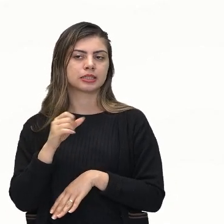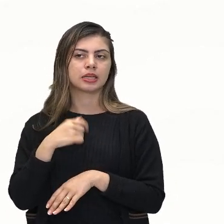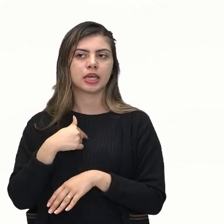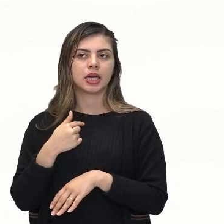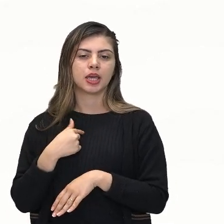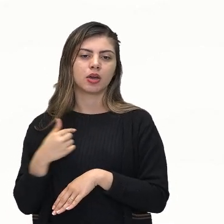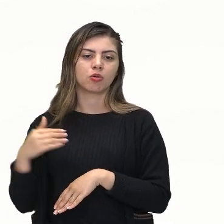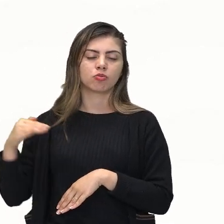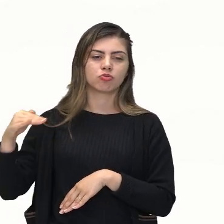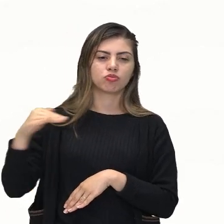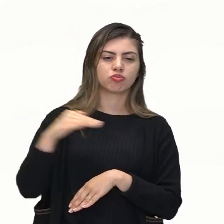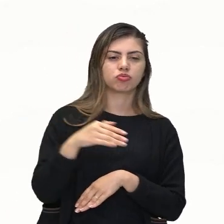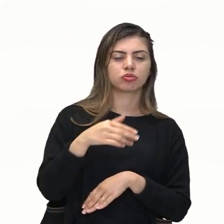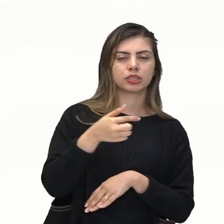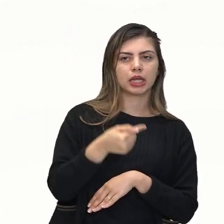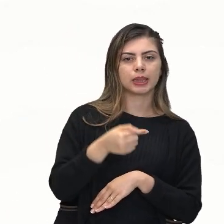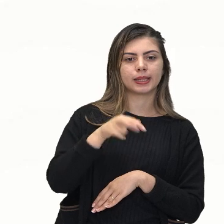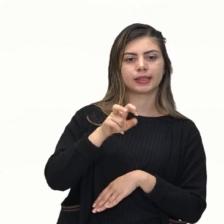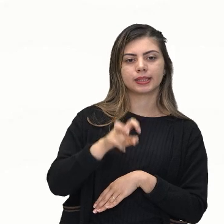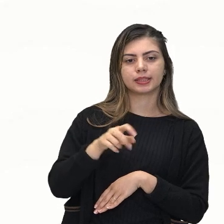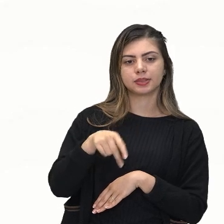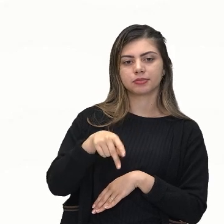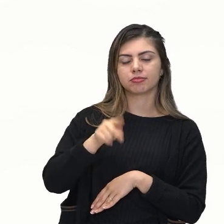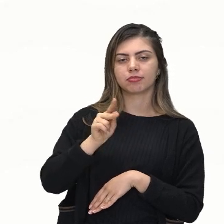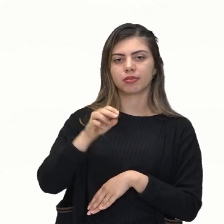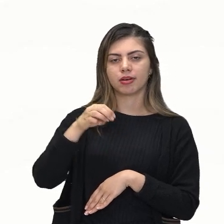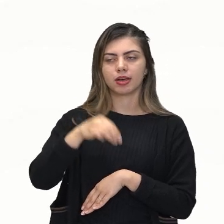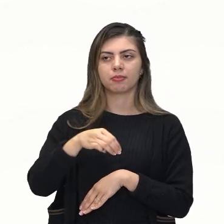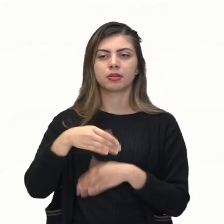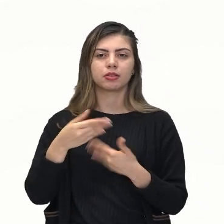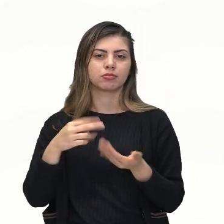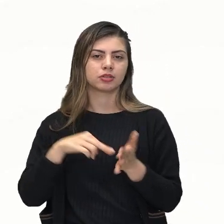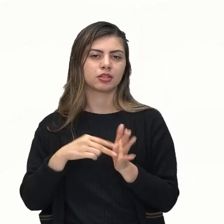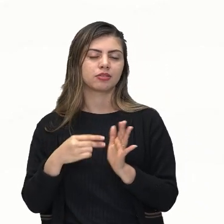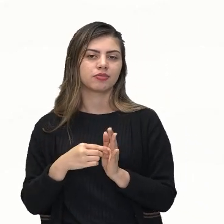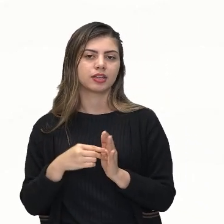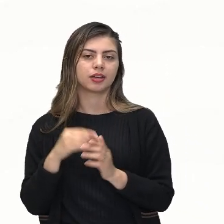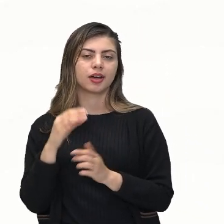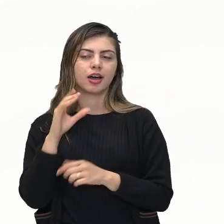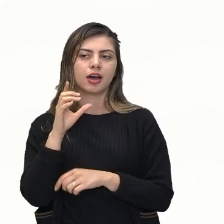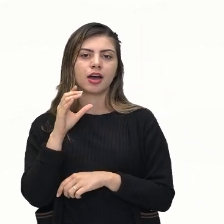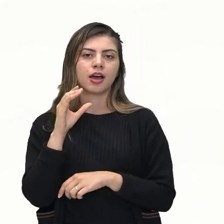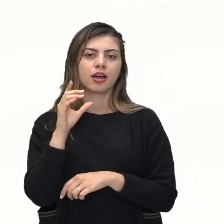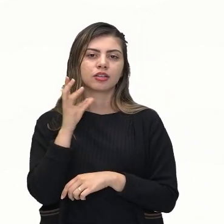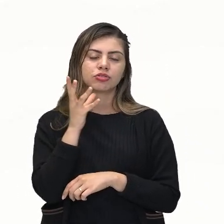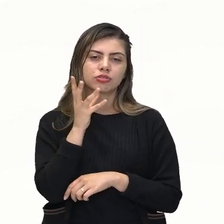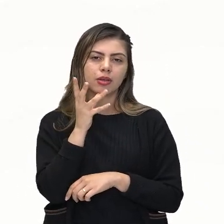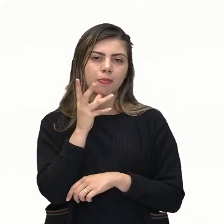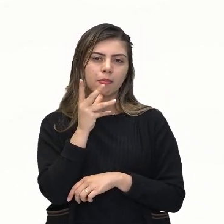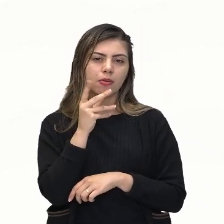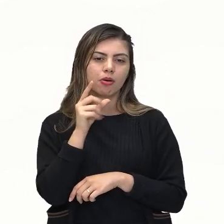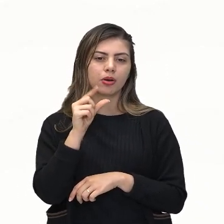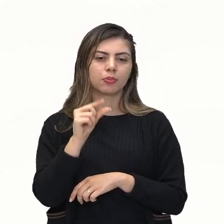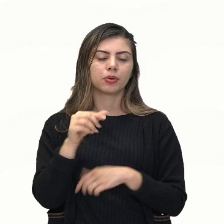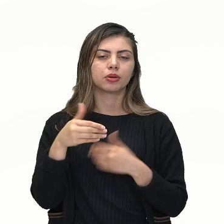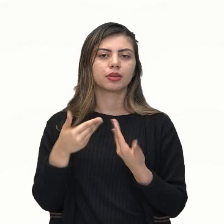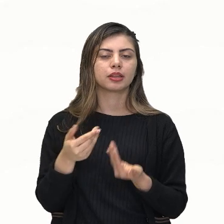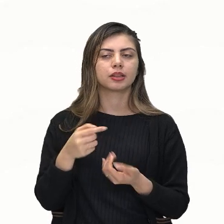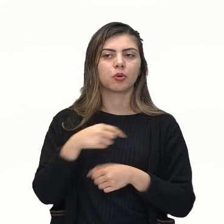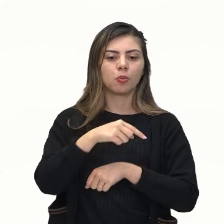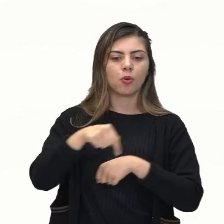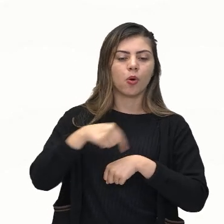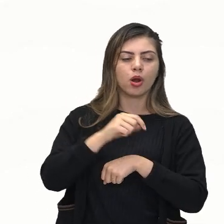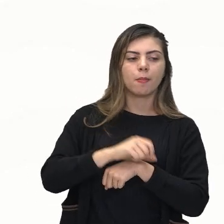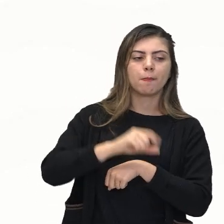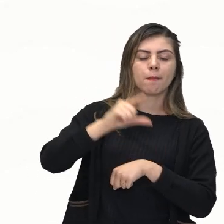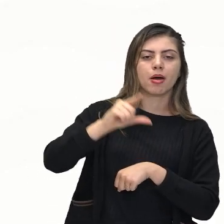por hora, ou seja, se eu for mais devagar, eu vou levar mais ou menos